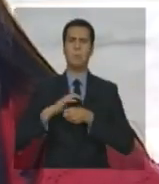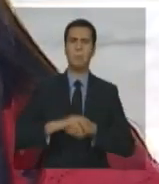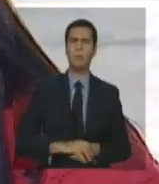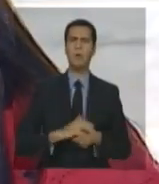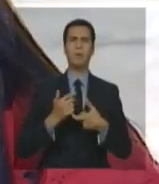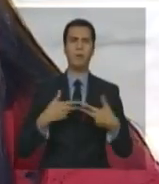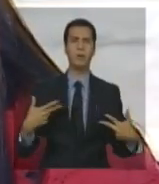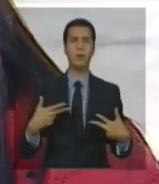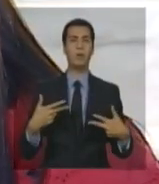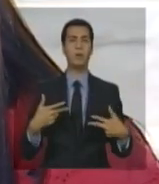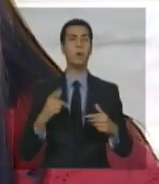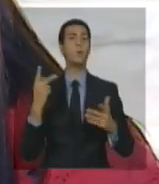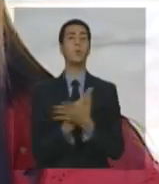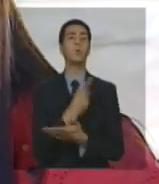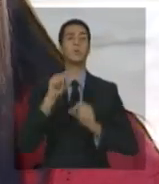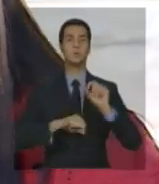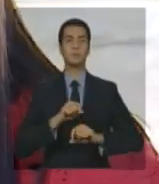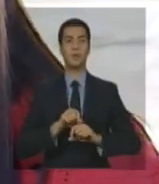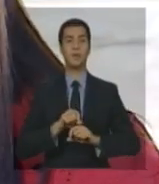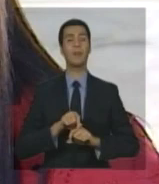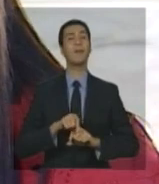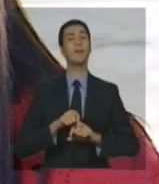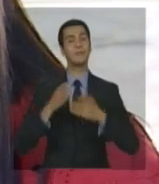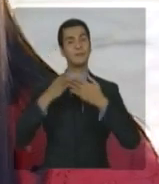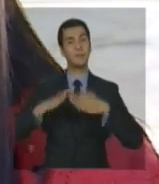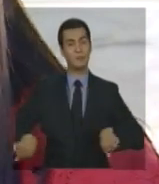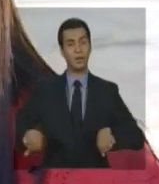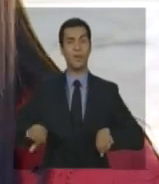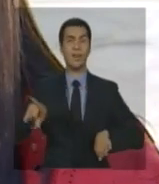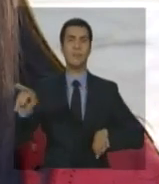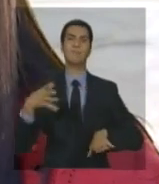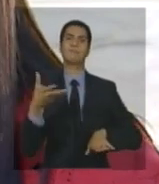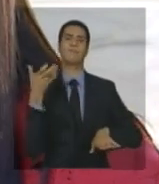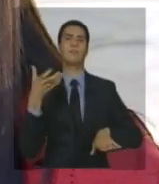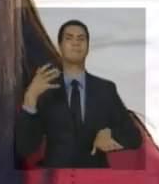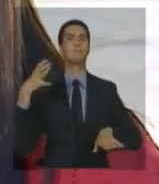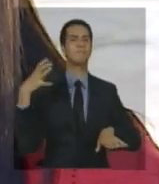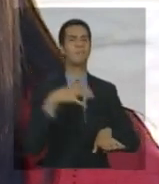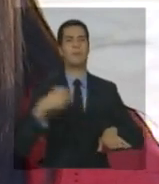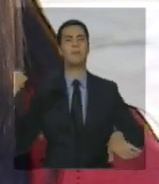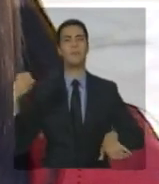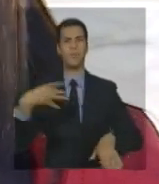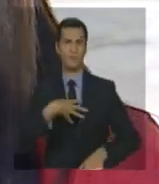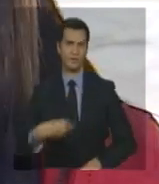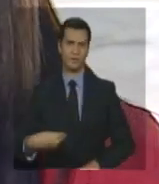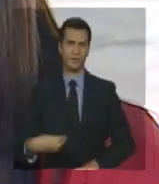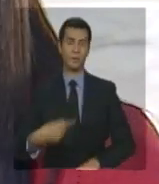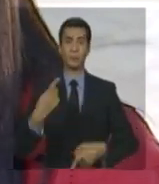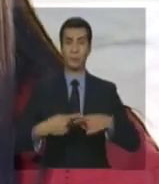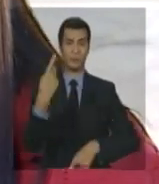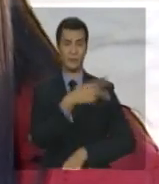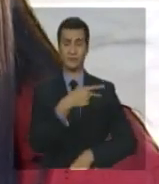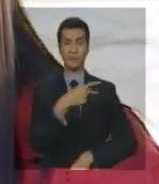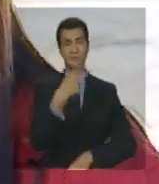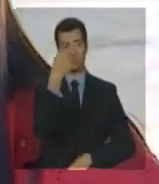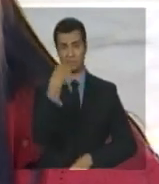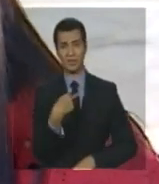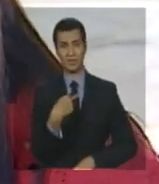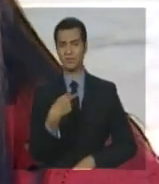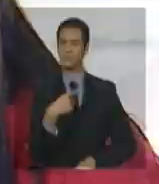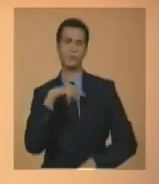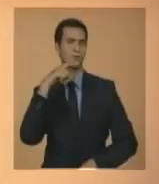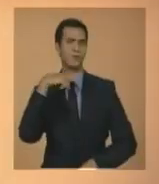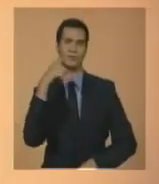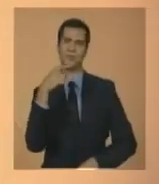reação? A guarda das filhas é minha, porque você não tem condições de ser